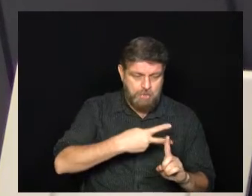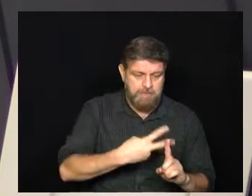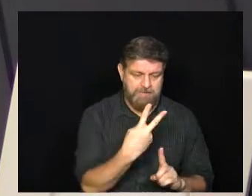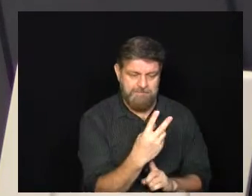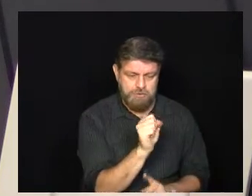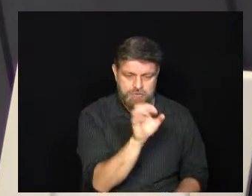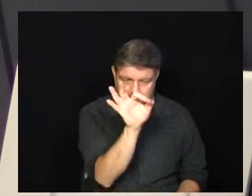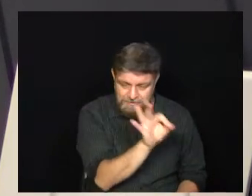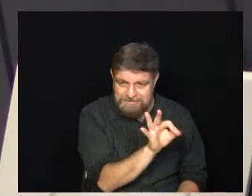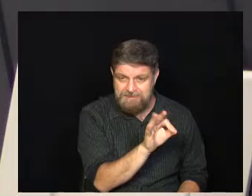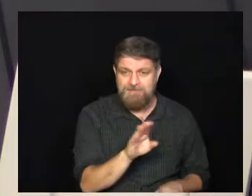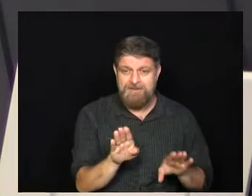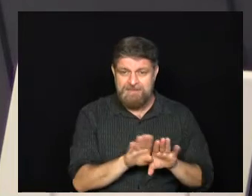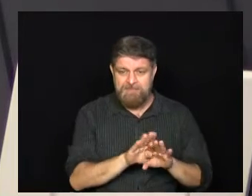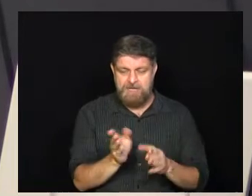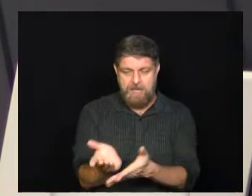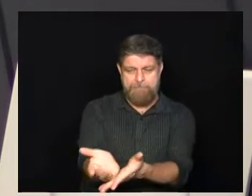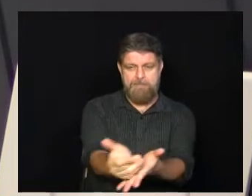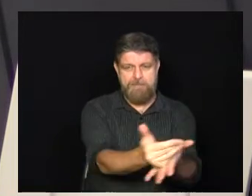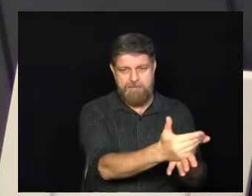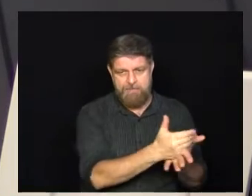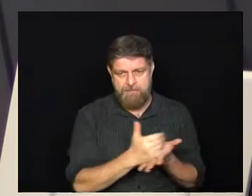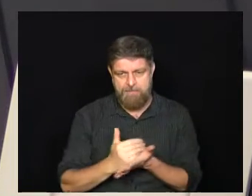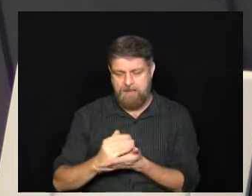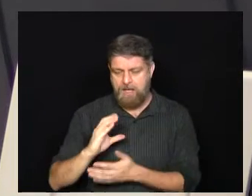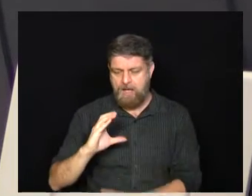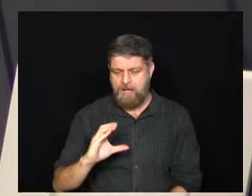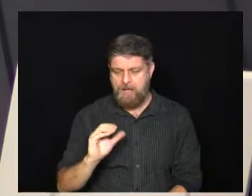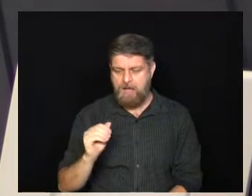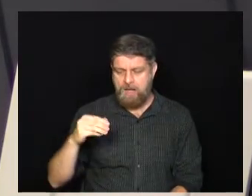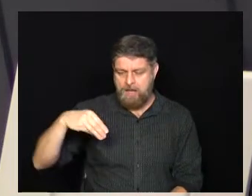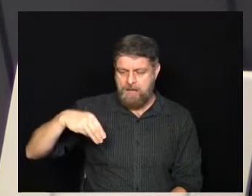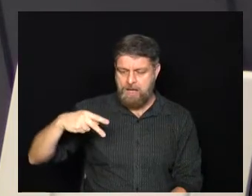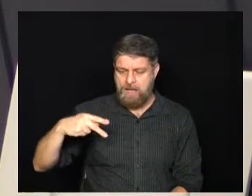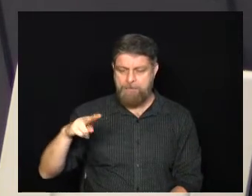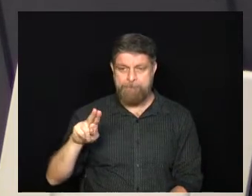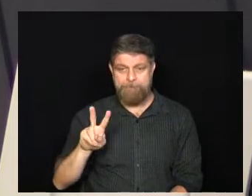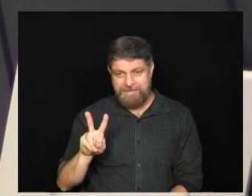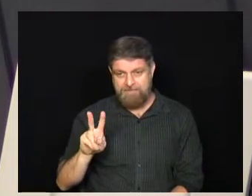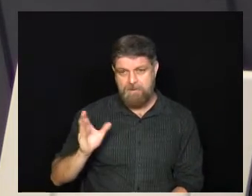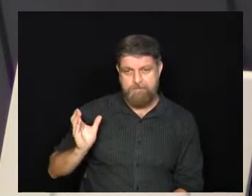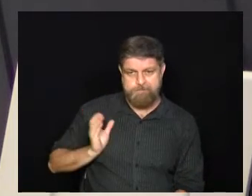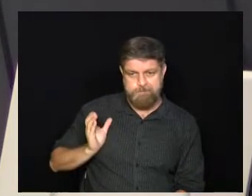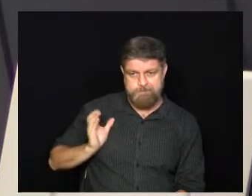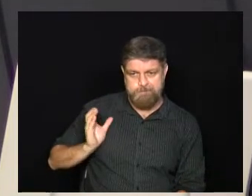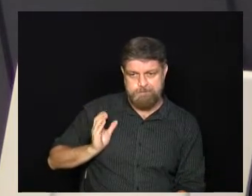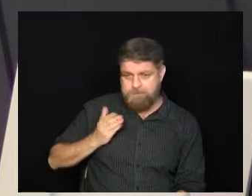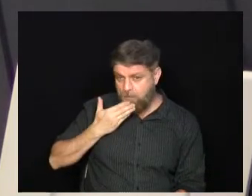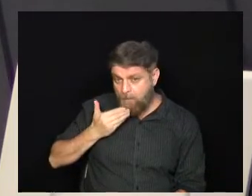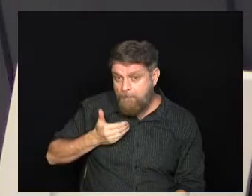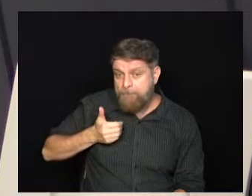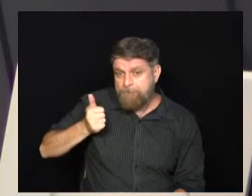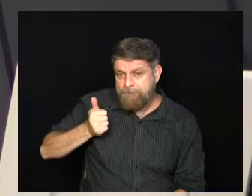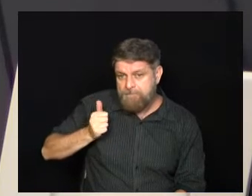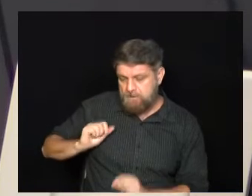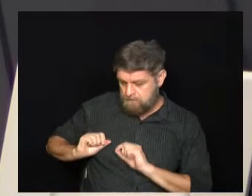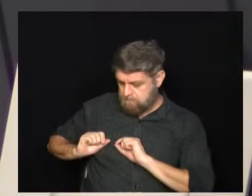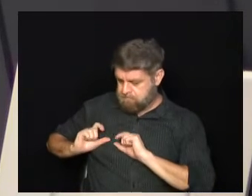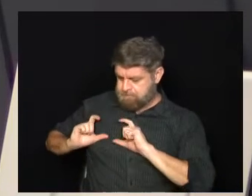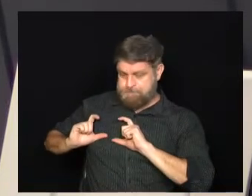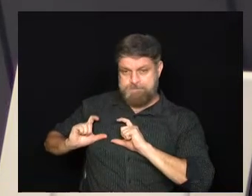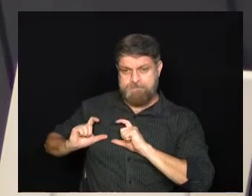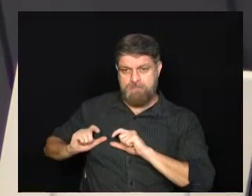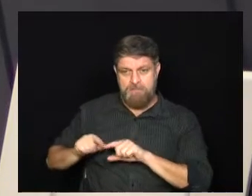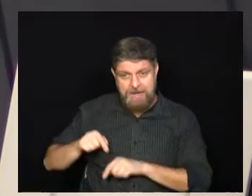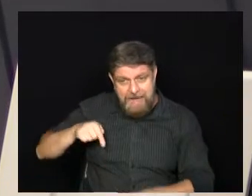isso aumentou também a arrecadação do Camprev. Então, a situação do Camprev, ela melhora um pouco, e, com isso,